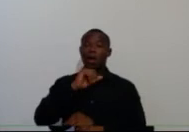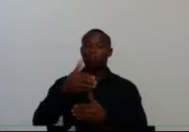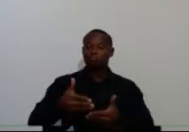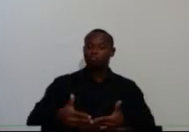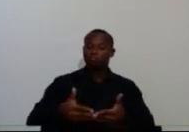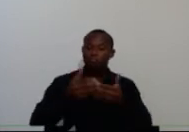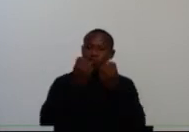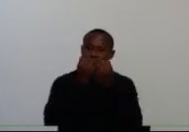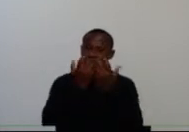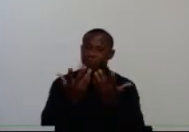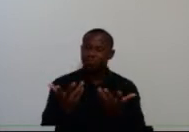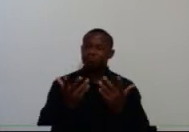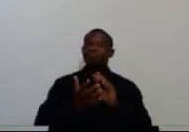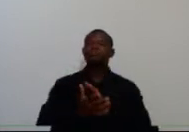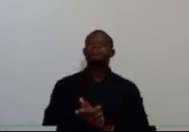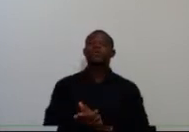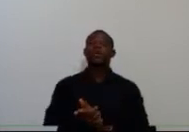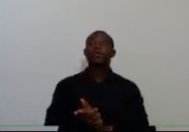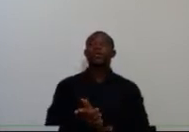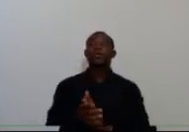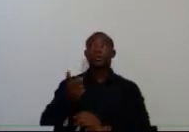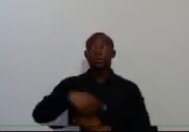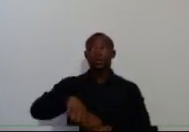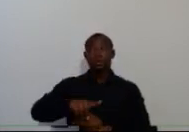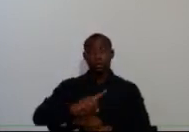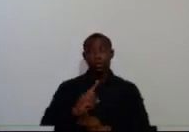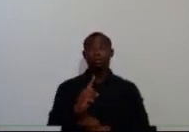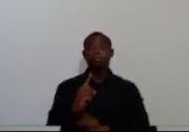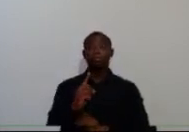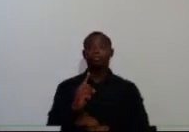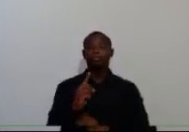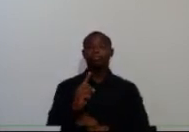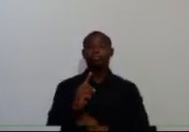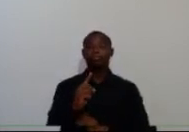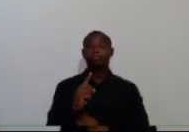faz uma interlocução com o